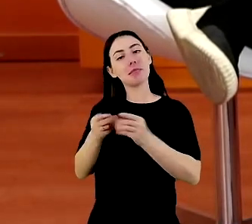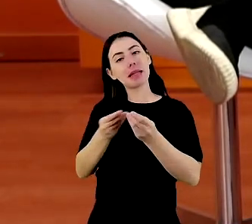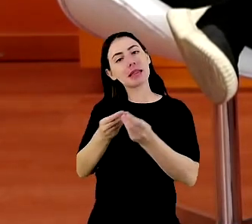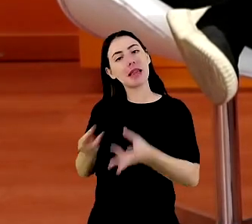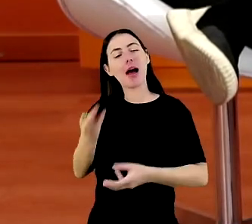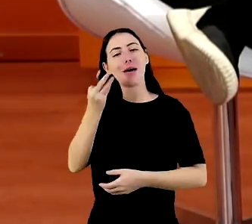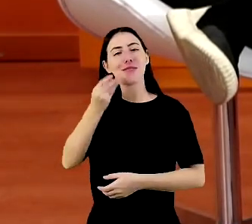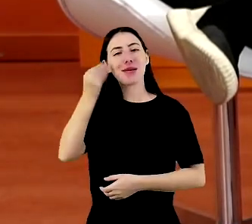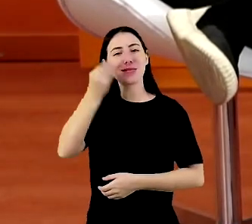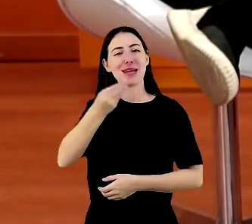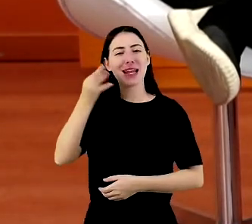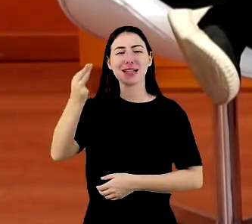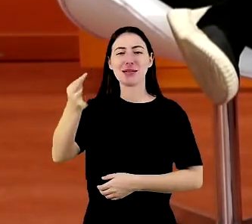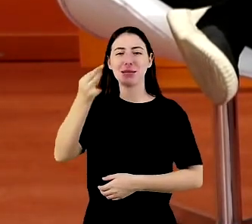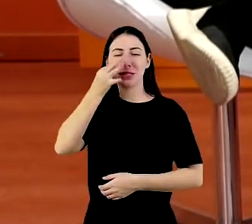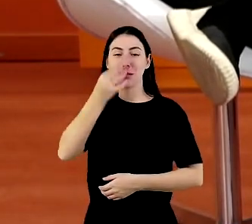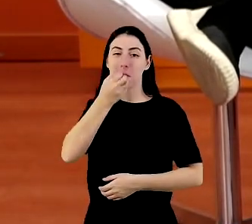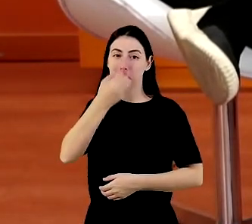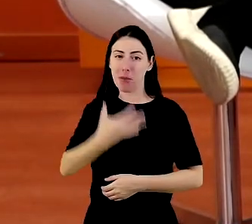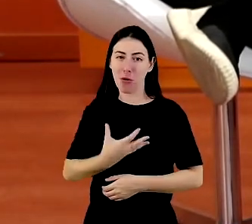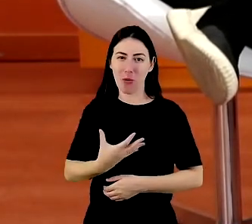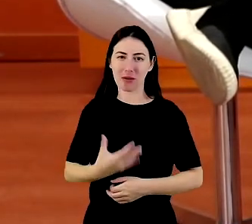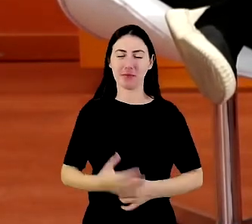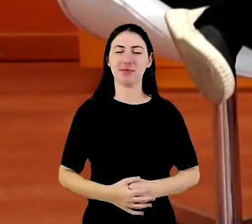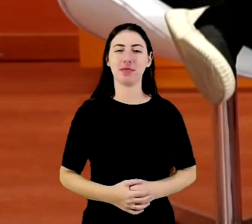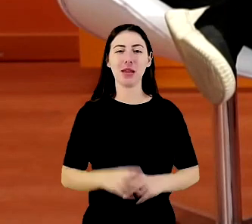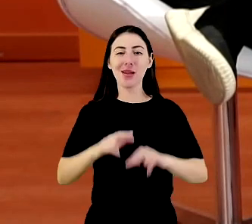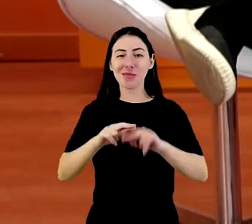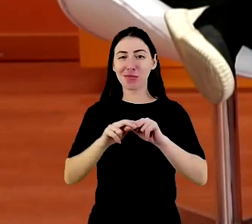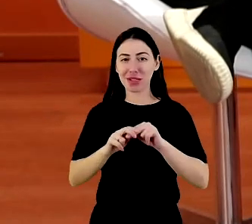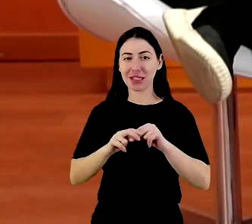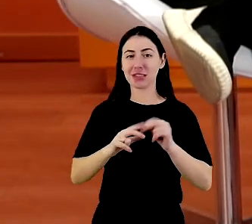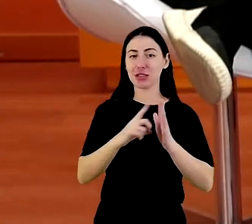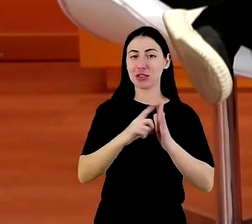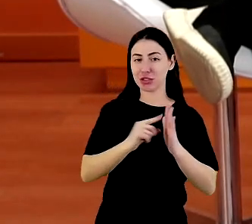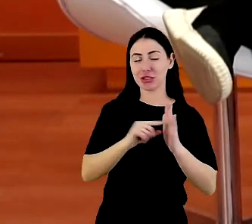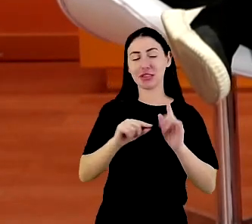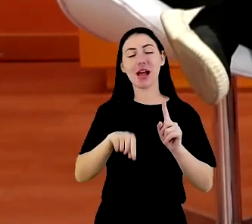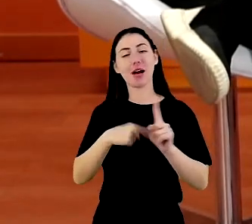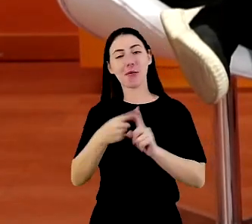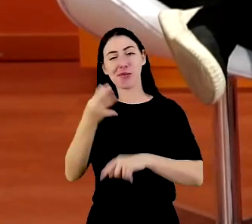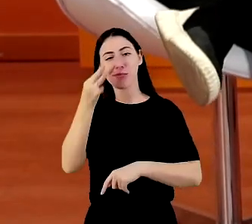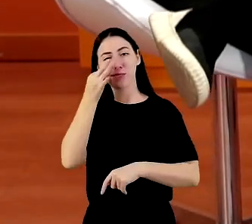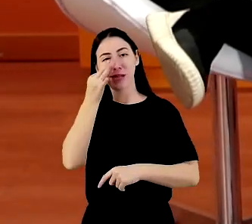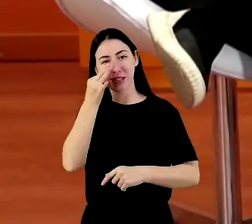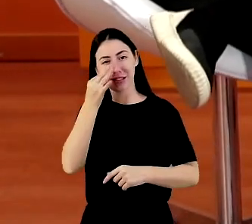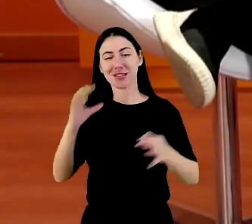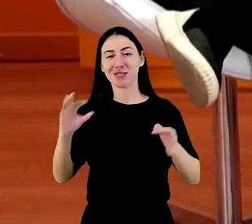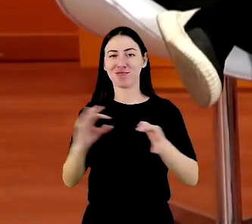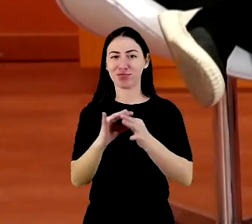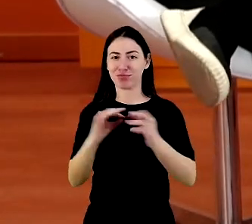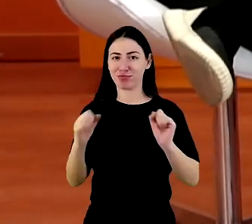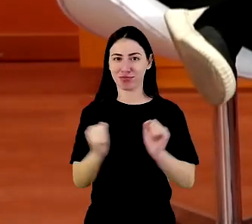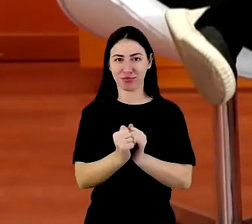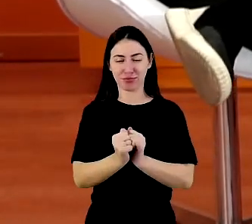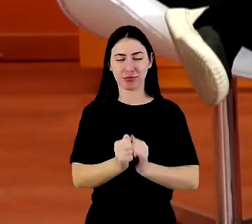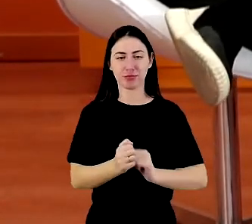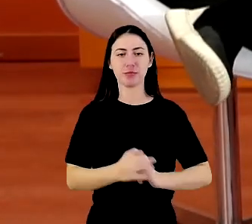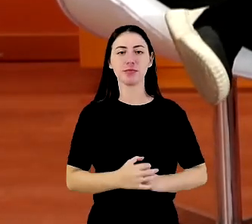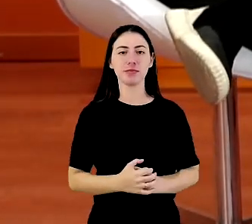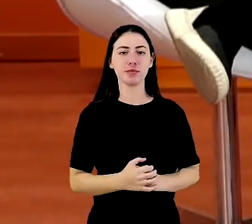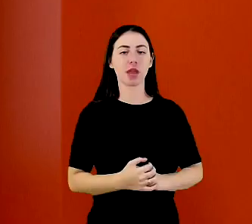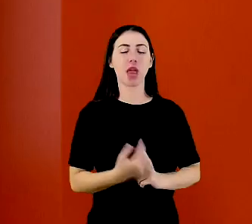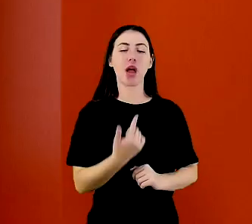Então, realmente, as coisas estão super conectadas. É transformador, né? Vamos lá. Uma outra pergunta agora